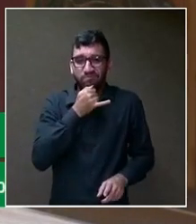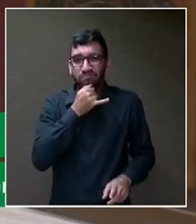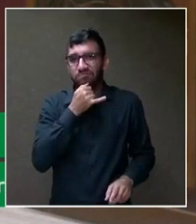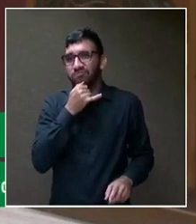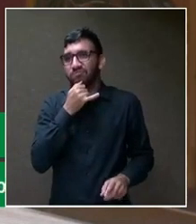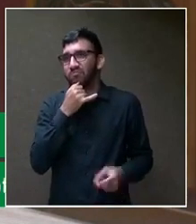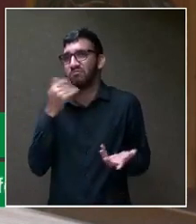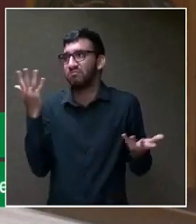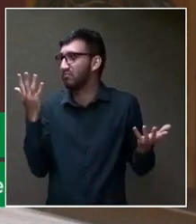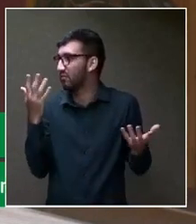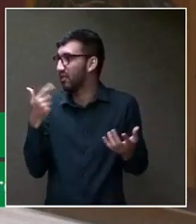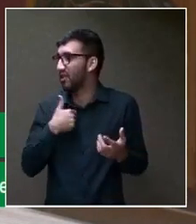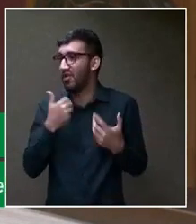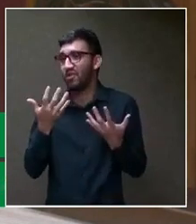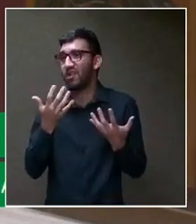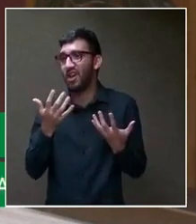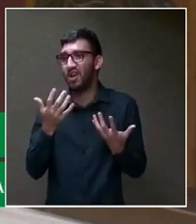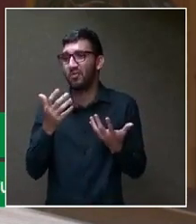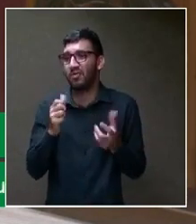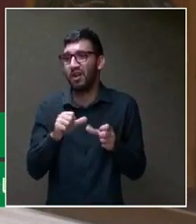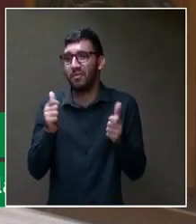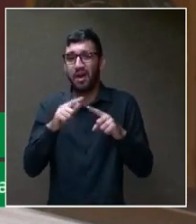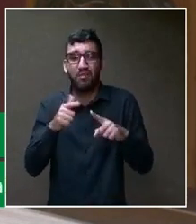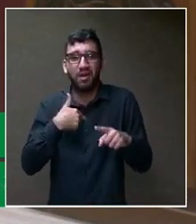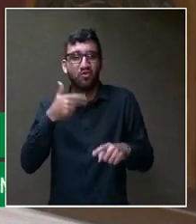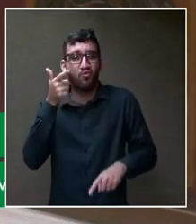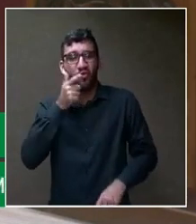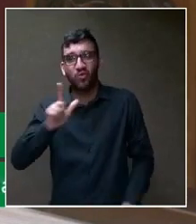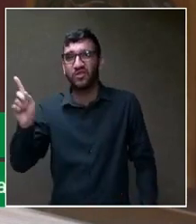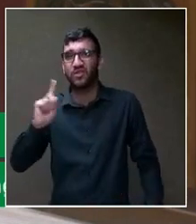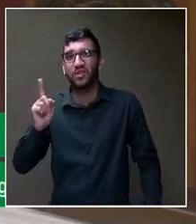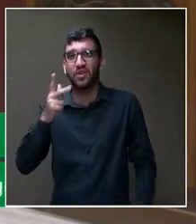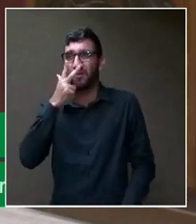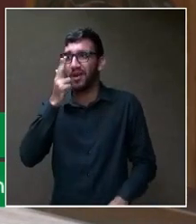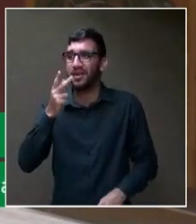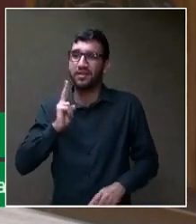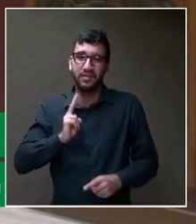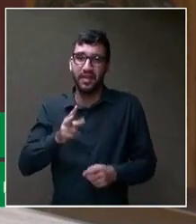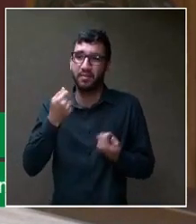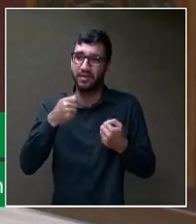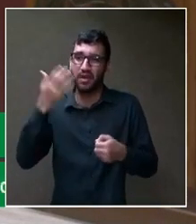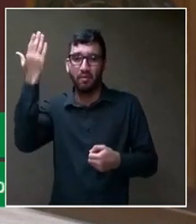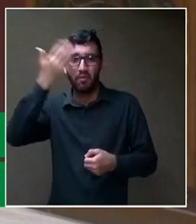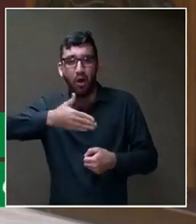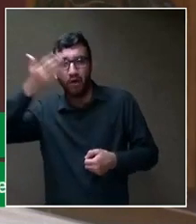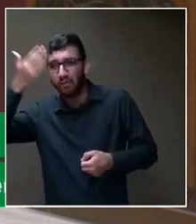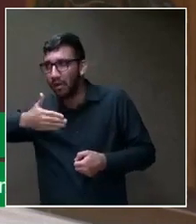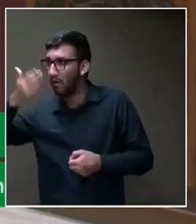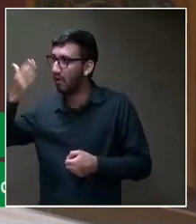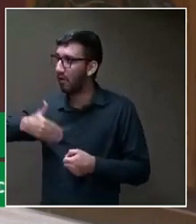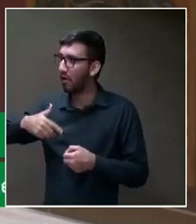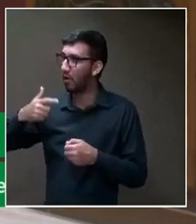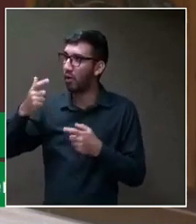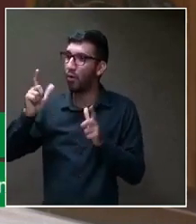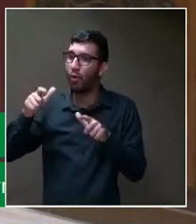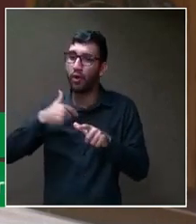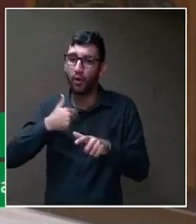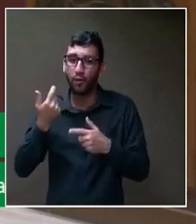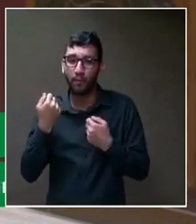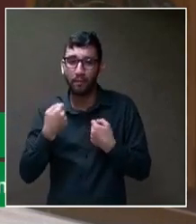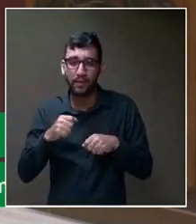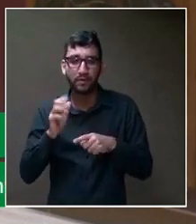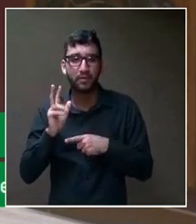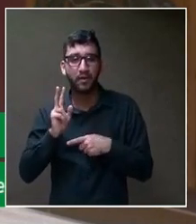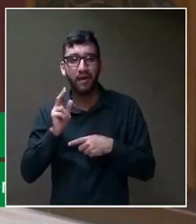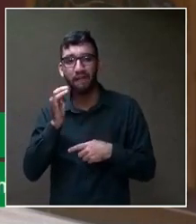Pretinha. Eu quero sair, mas eu não consigo. É, tudo eu tenho que provar, onde eu vou, eu tenho que avisar. Ela